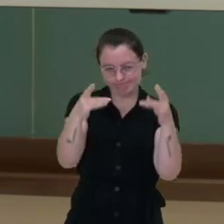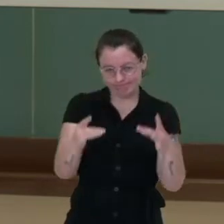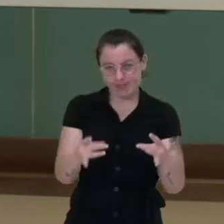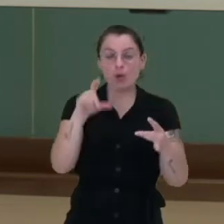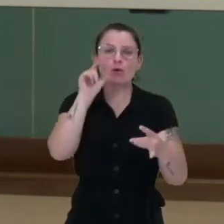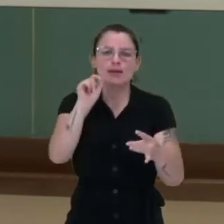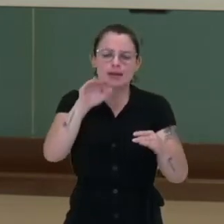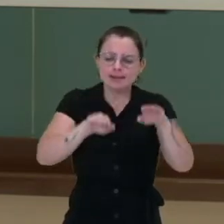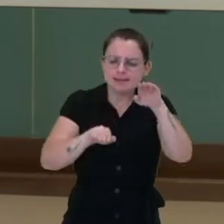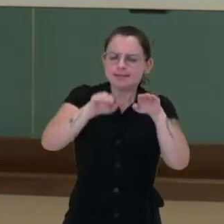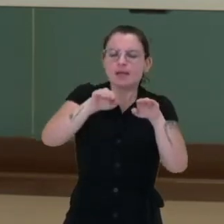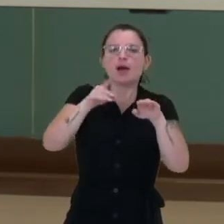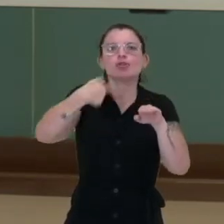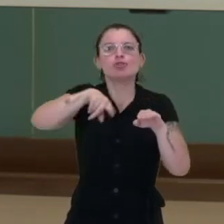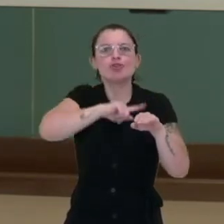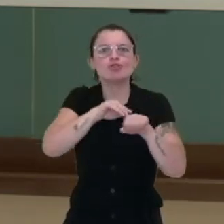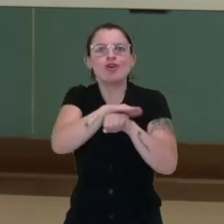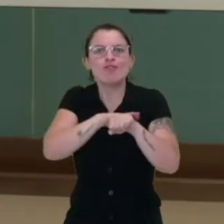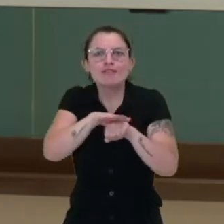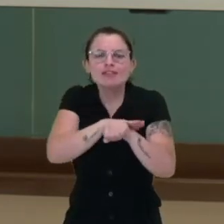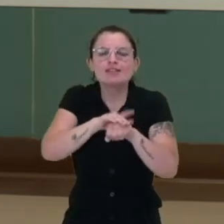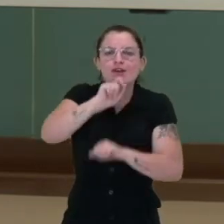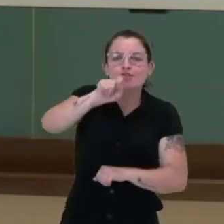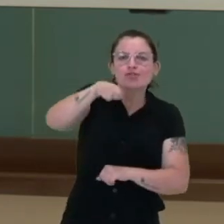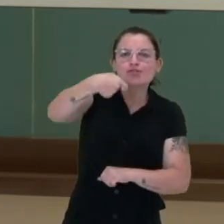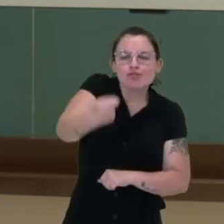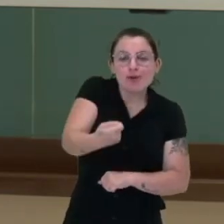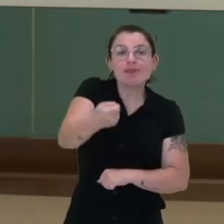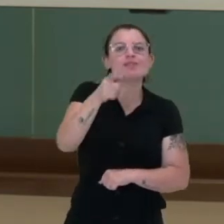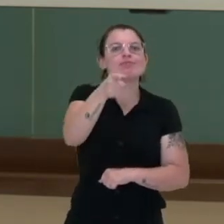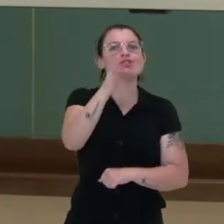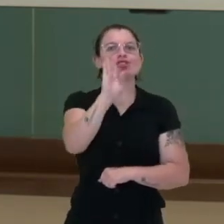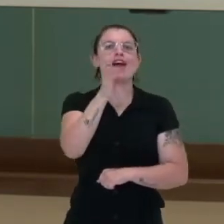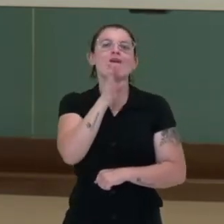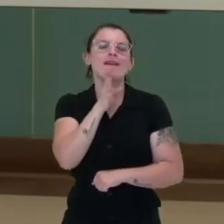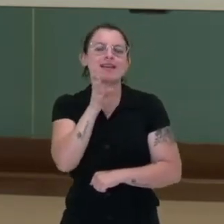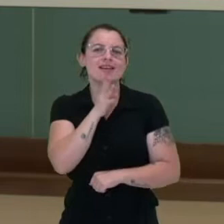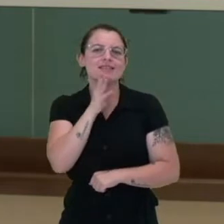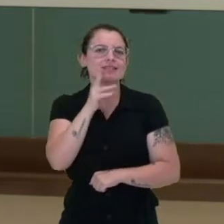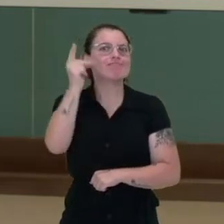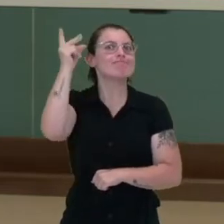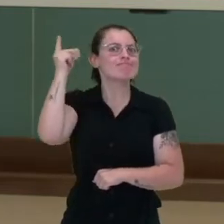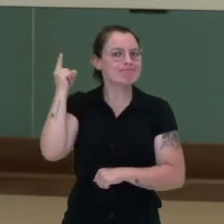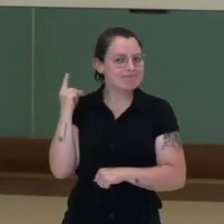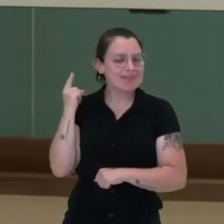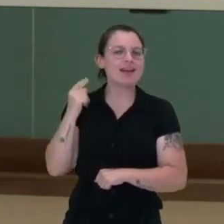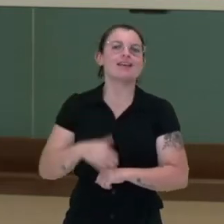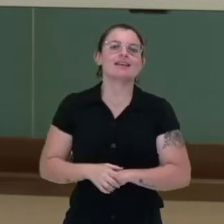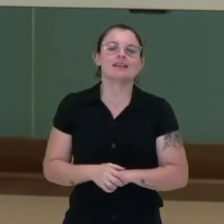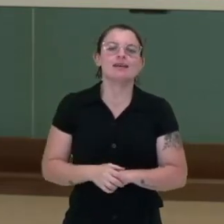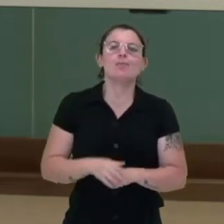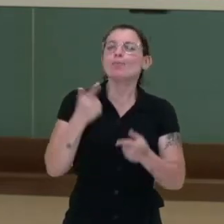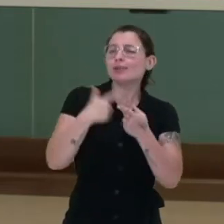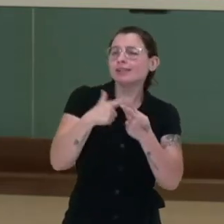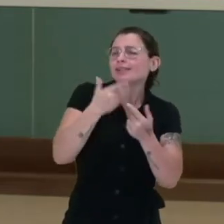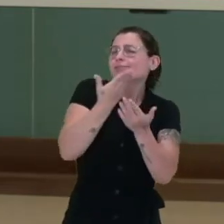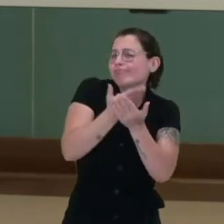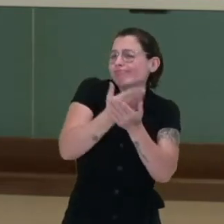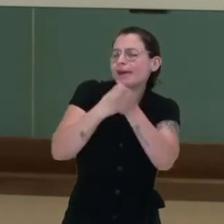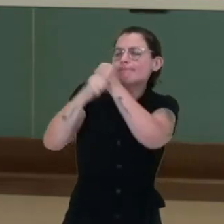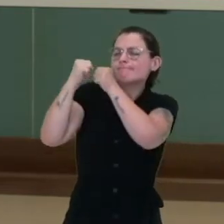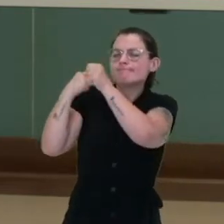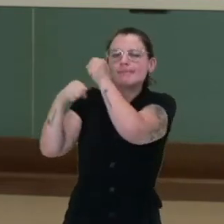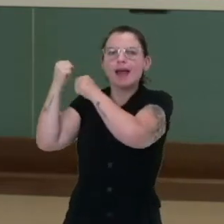aquela aula que nós vamos conversar sobre um assunto que você já conhece. Isso mesmo, que você já estudou em